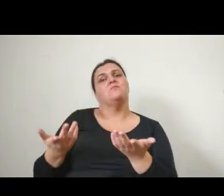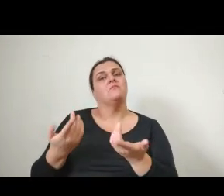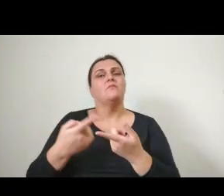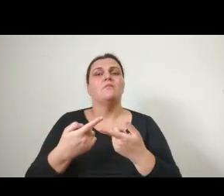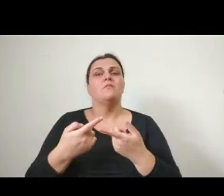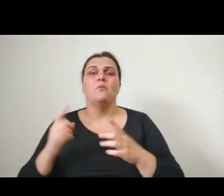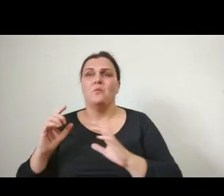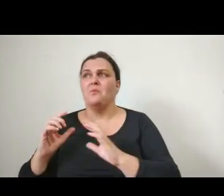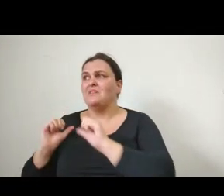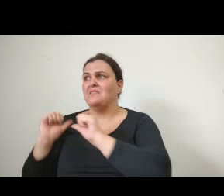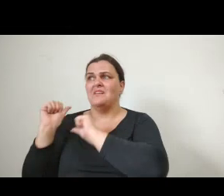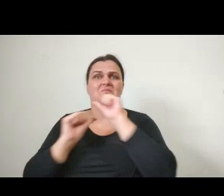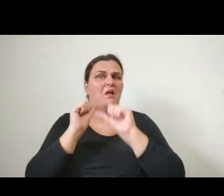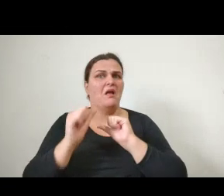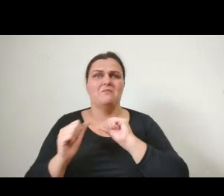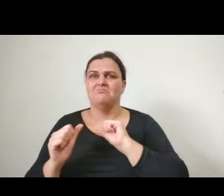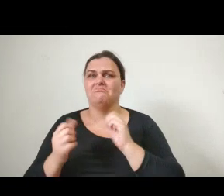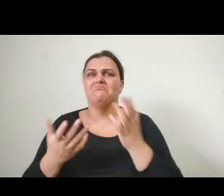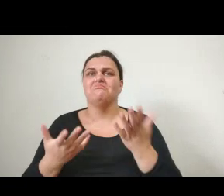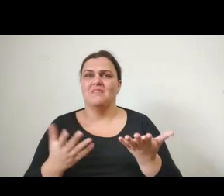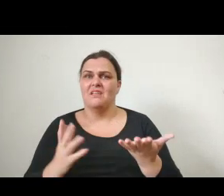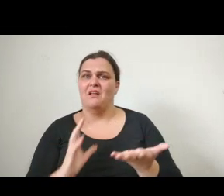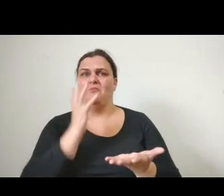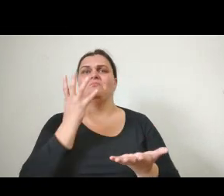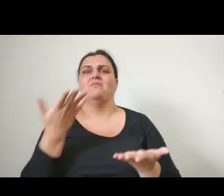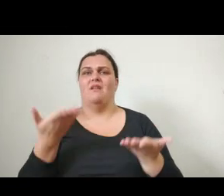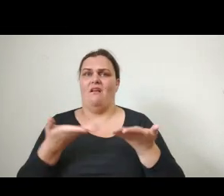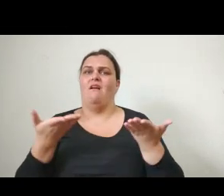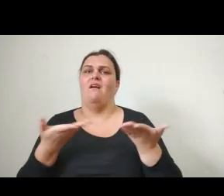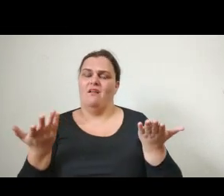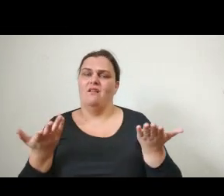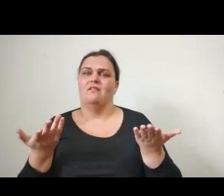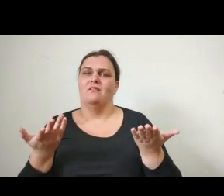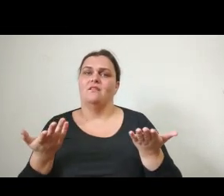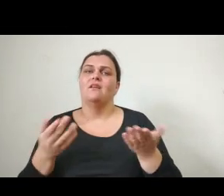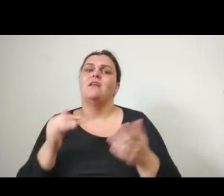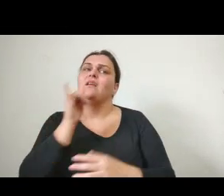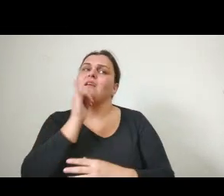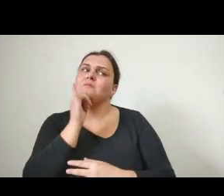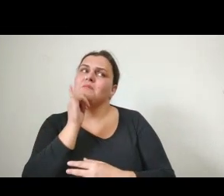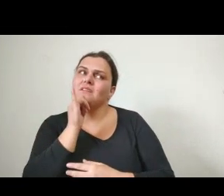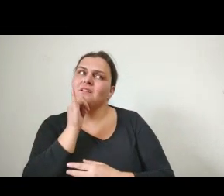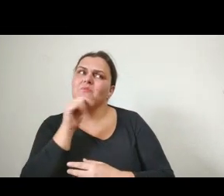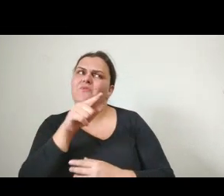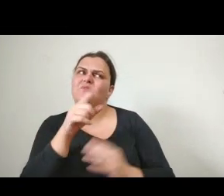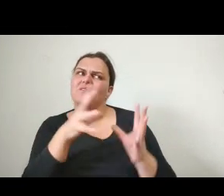e a perda, né, desses serviços ecossistêmicos, consequentemente, né, prejudica o ser humano.